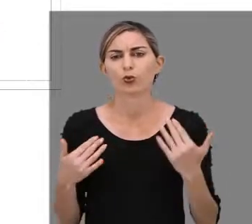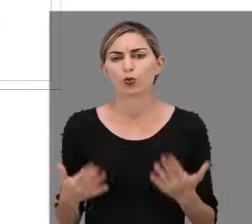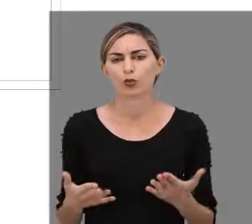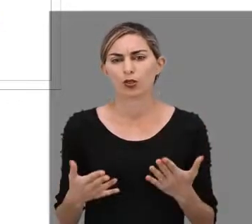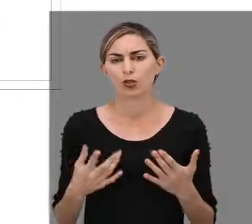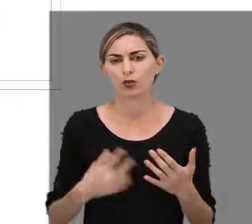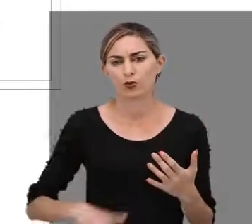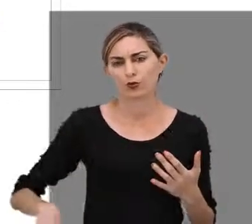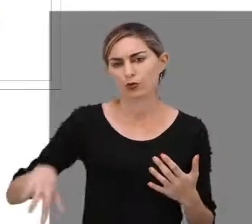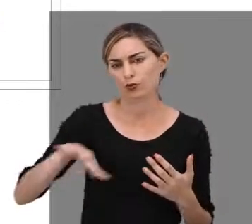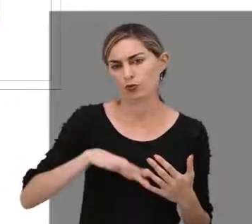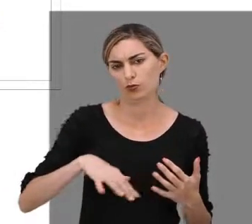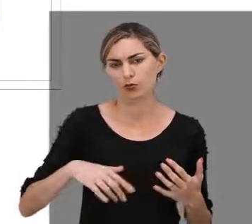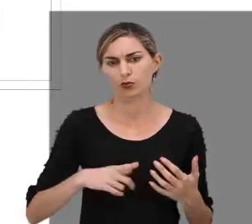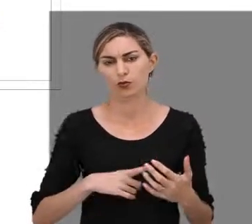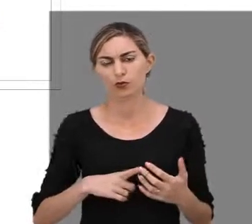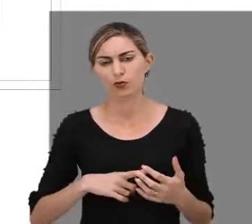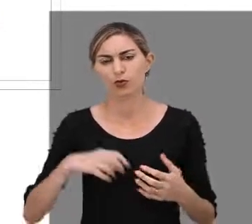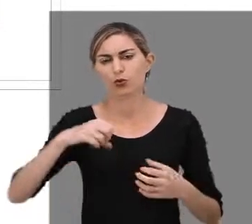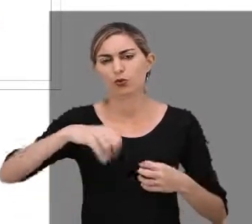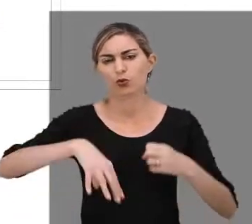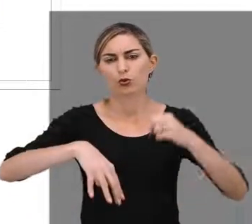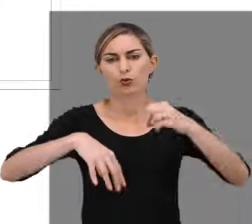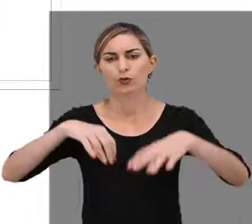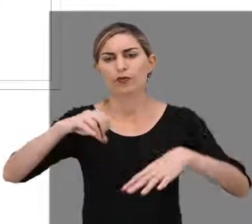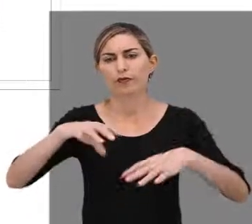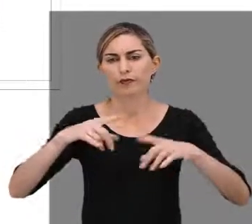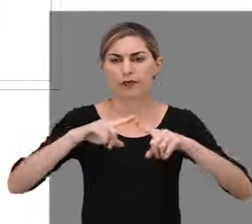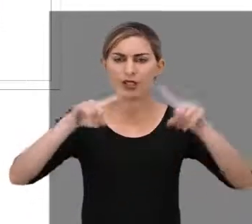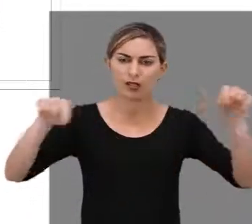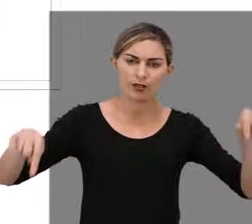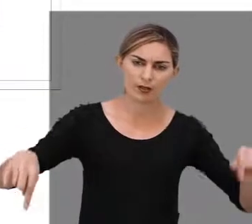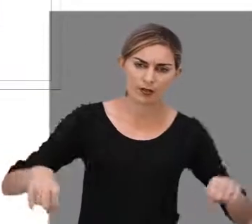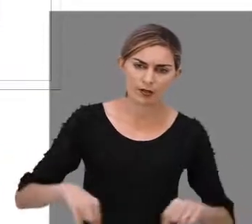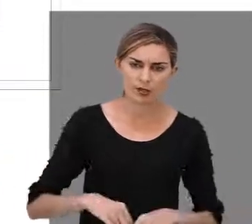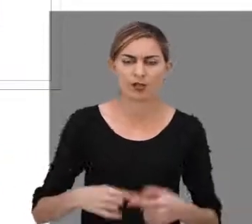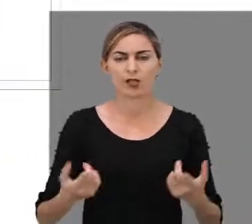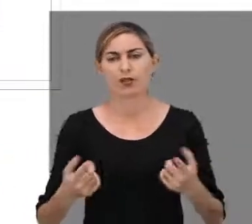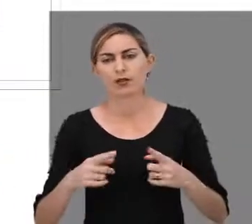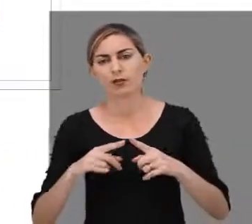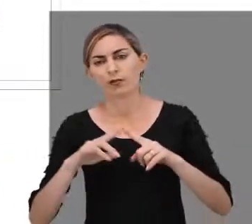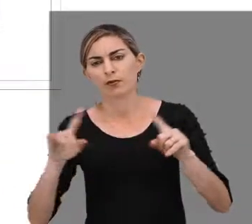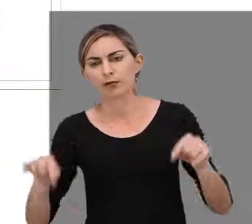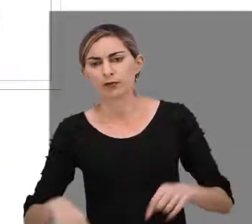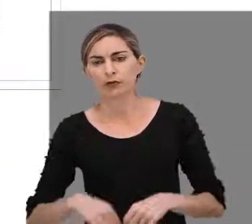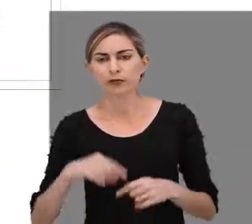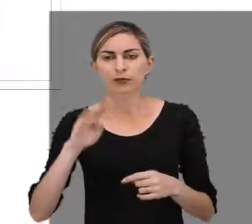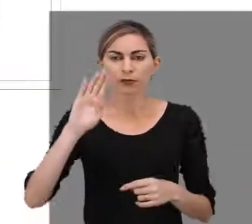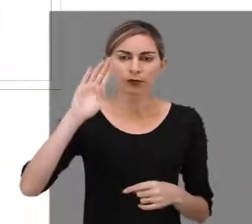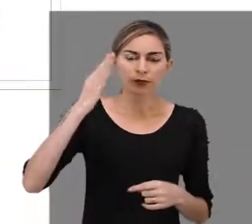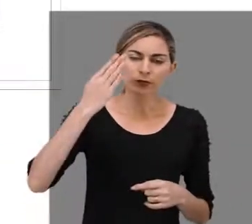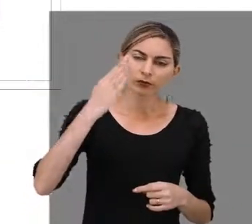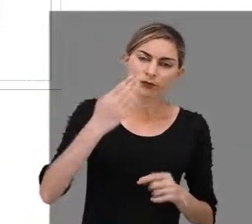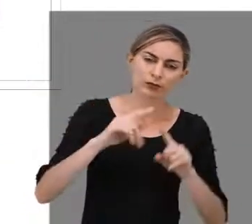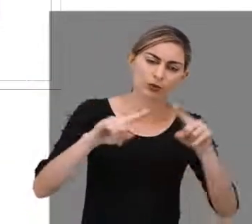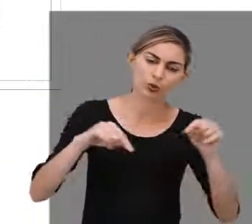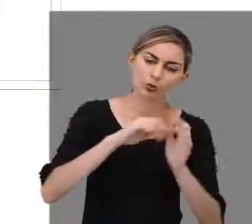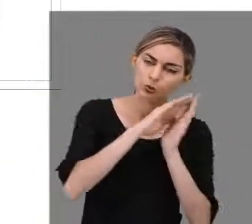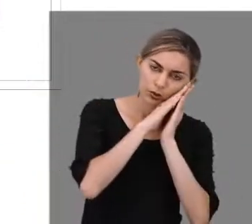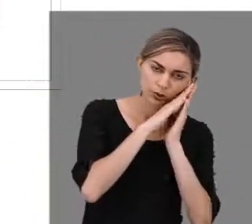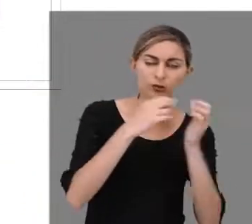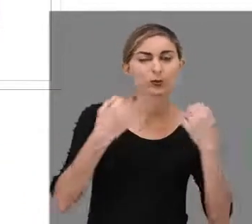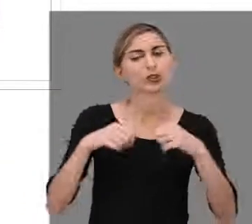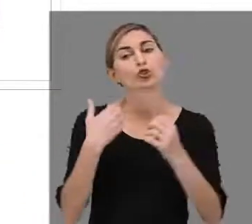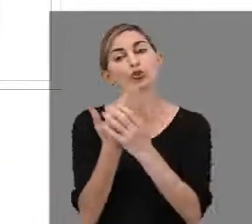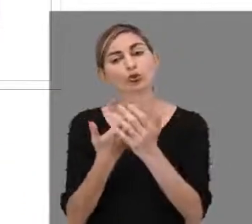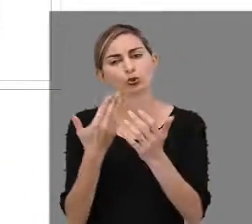gente vai estar iluminando, né? É uma sala, é um quarto, é um banheiro, tudo isso a gente tem que estudar a necessidade